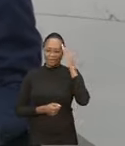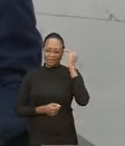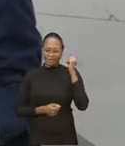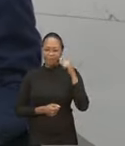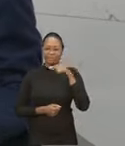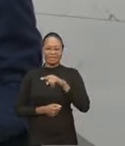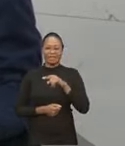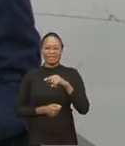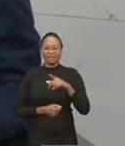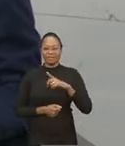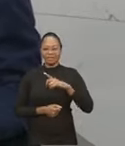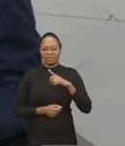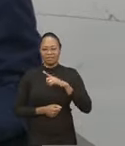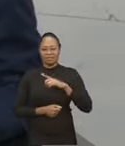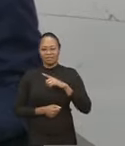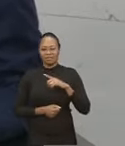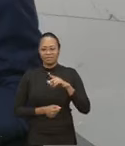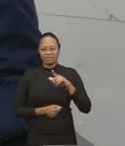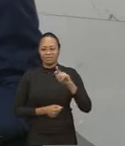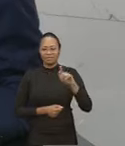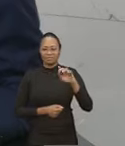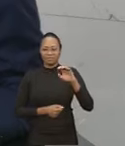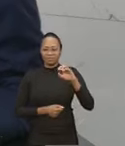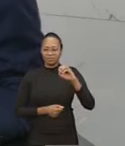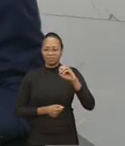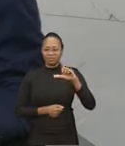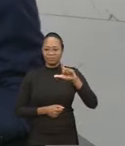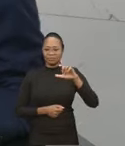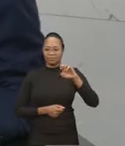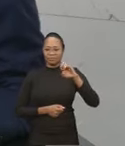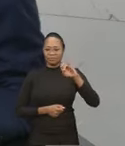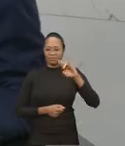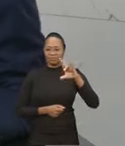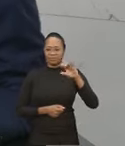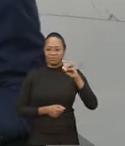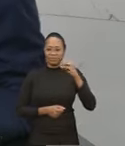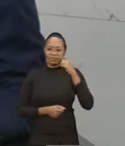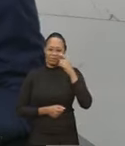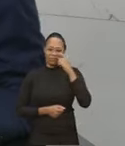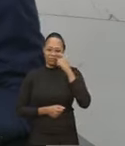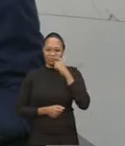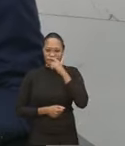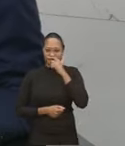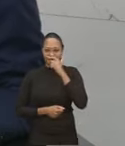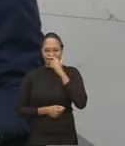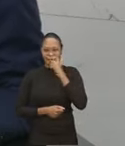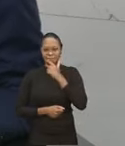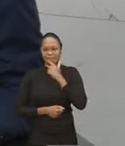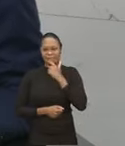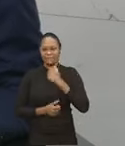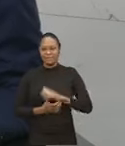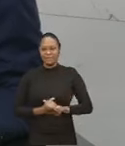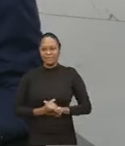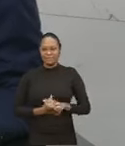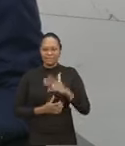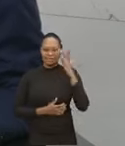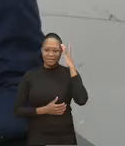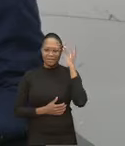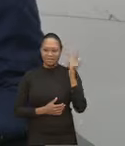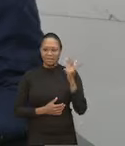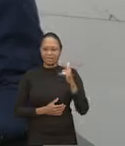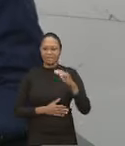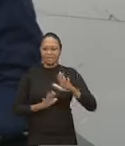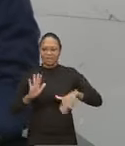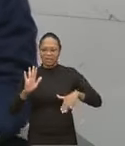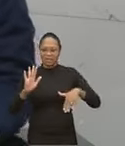lá, que quando se bate a costa e a sede é guerra, né? Mas sempre a costa levando a vantagem, você sabe disso.